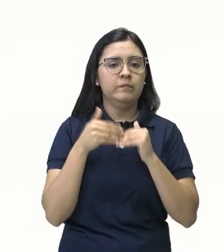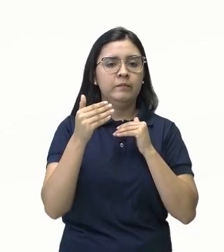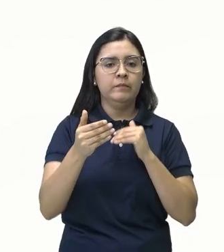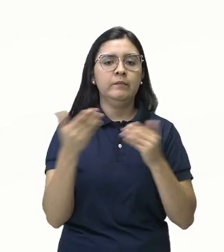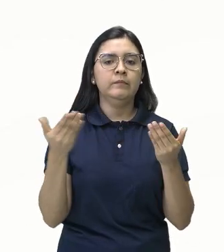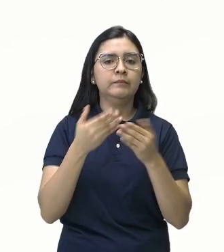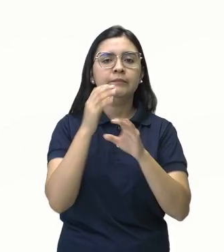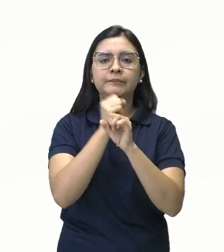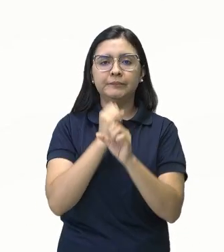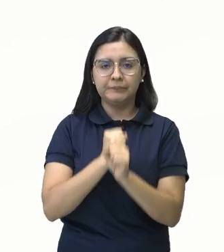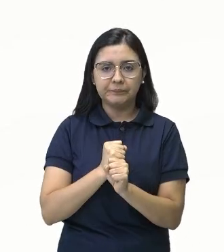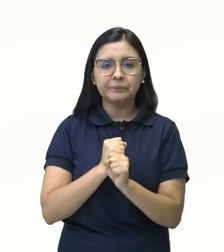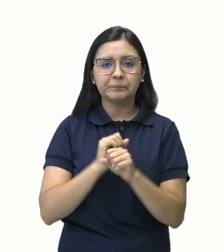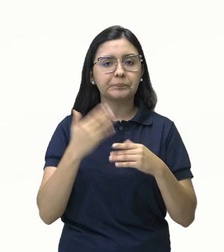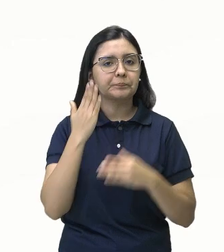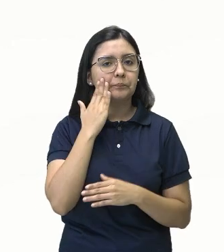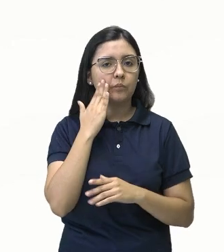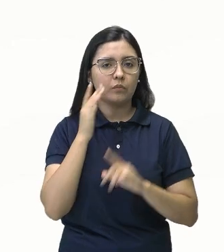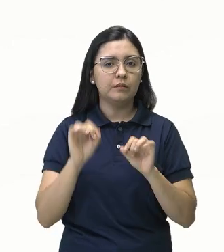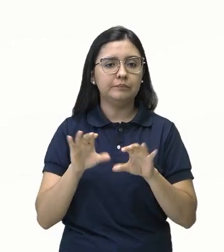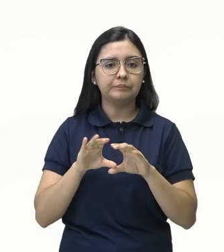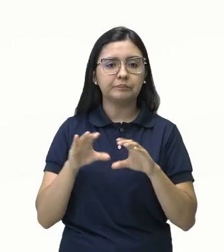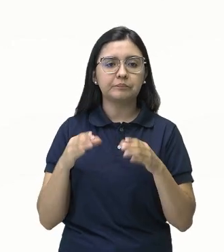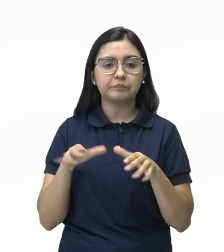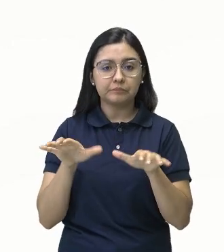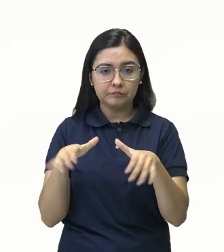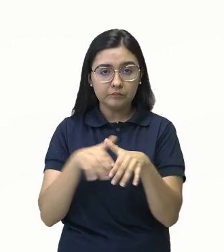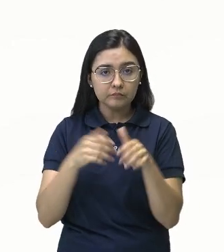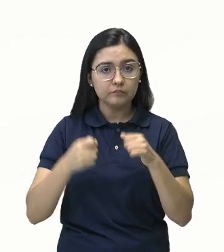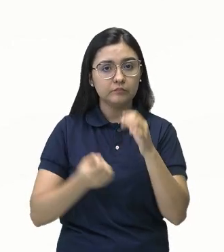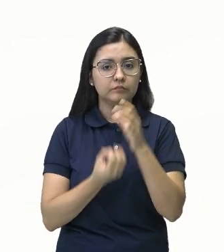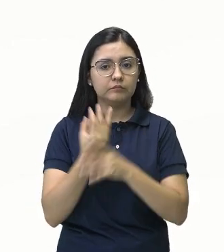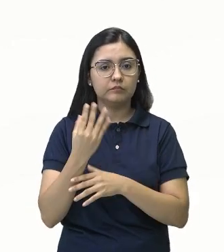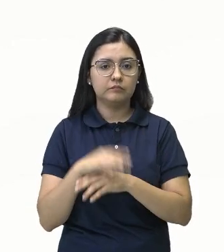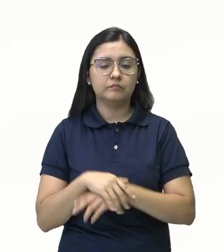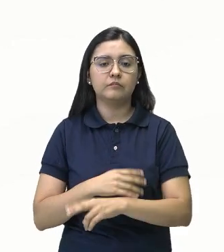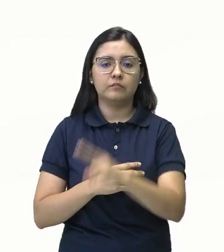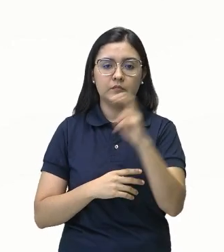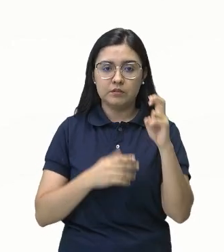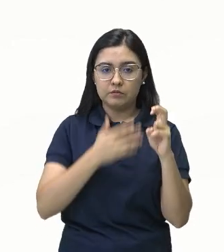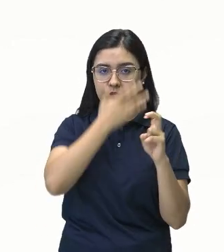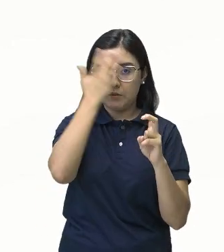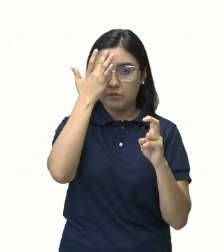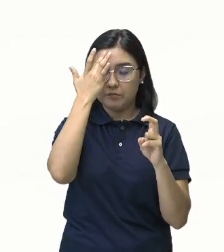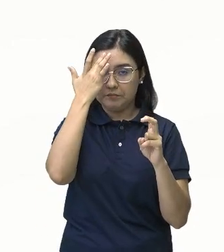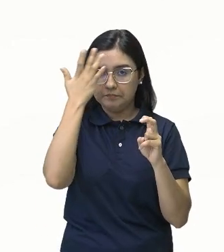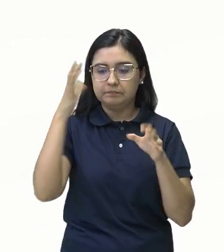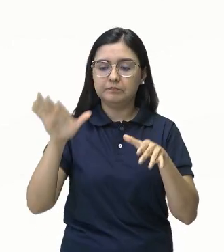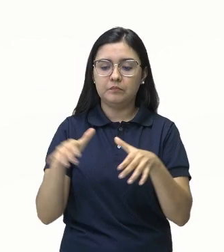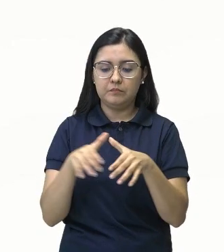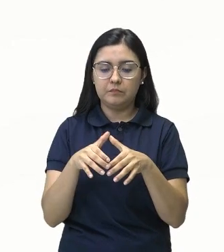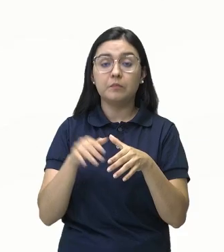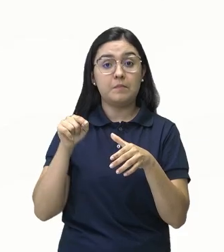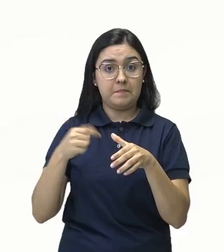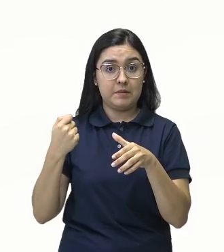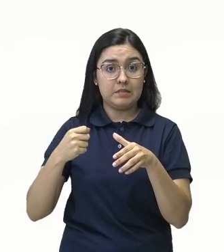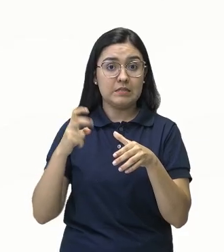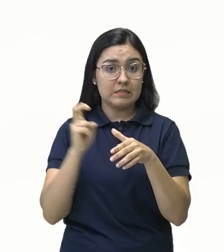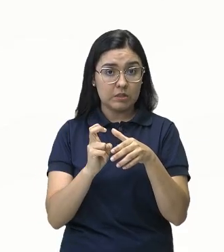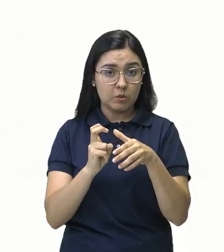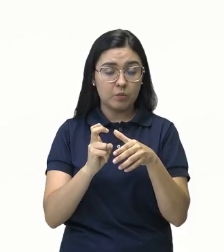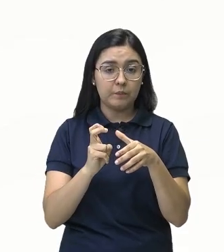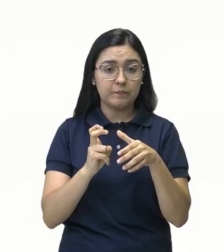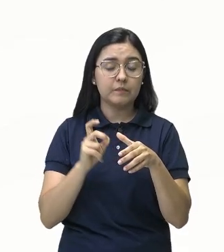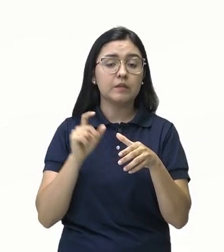nossa solução, sabendo que as comissões precisam ser formadas por 5 pessoas. E dessas